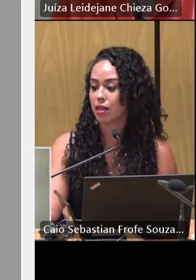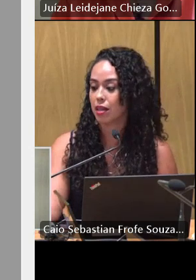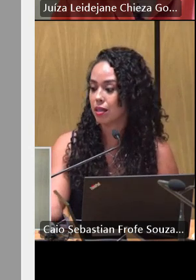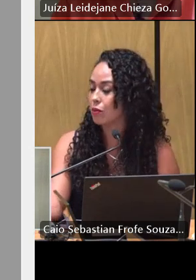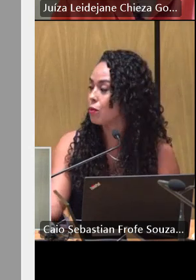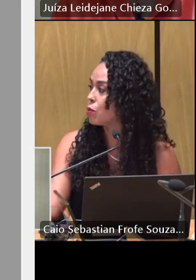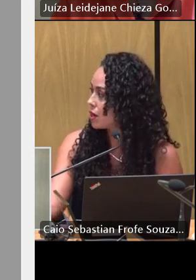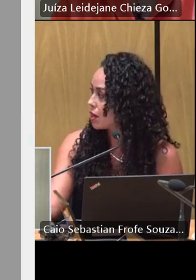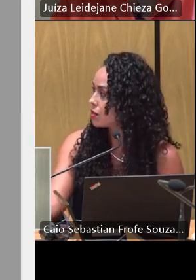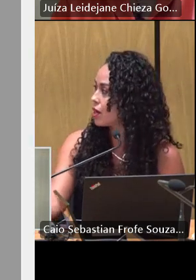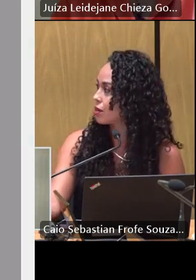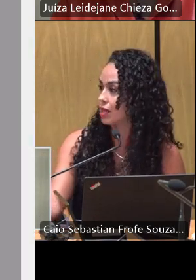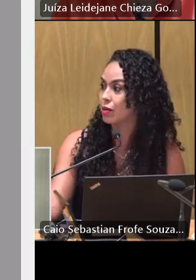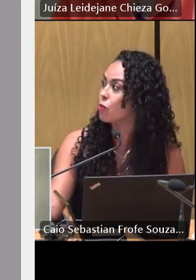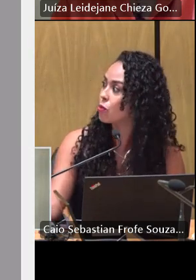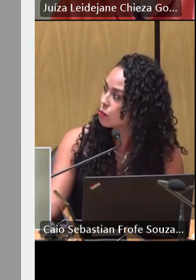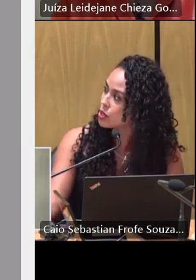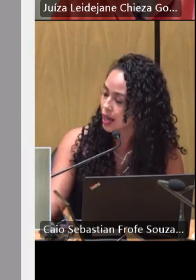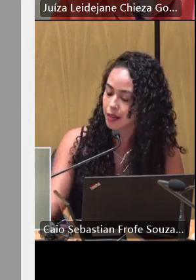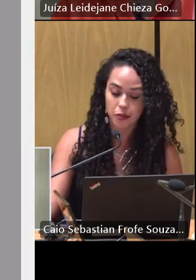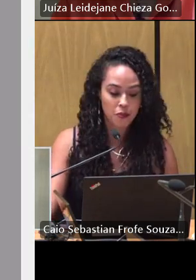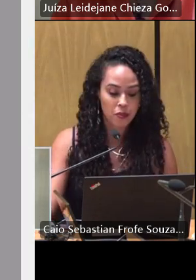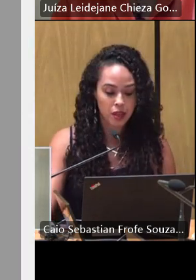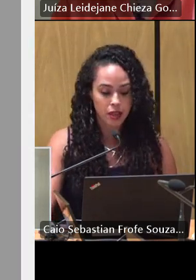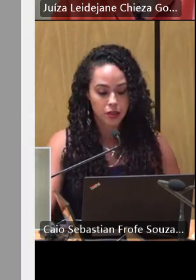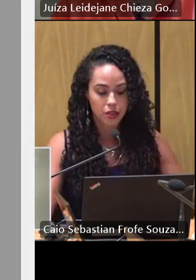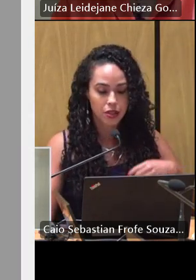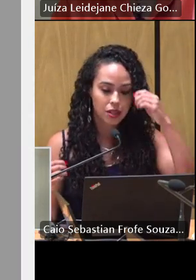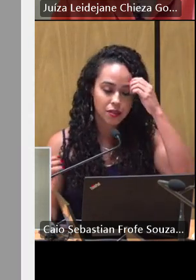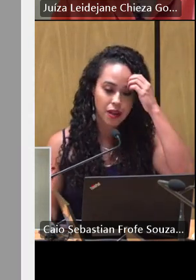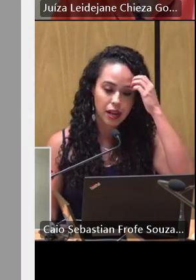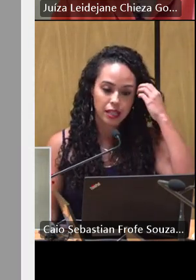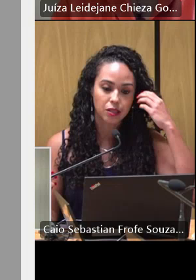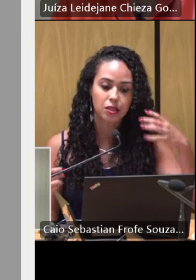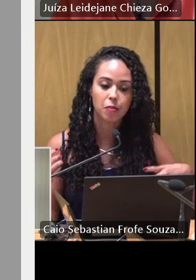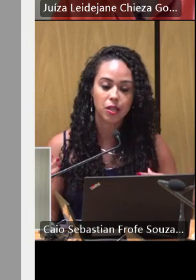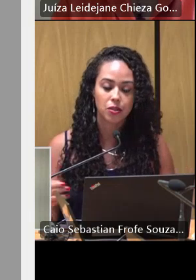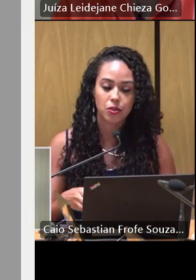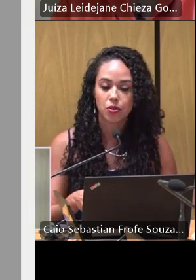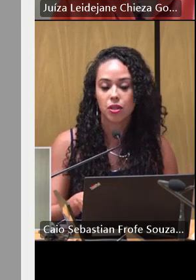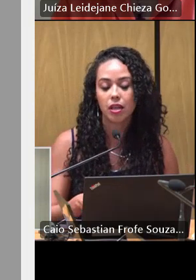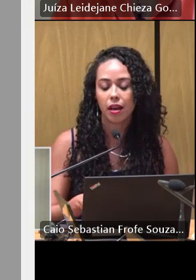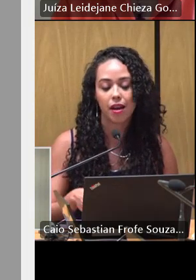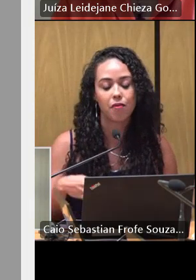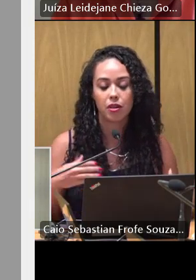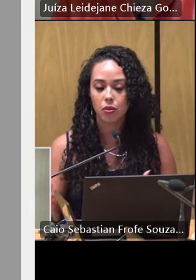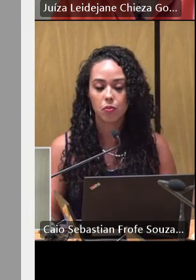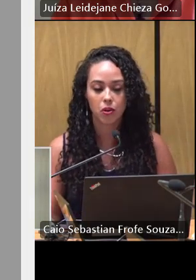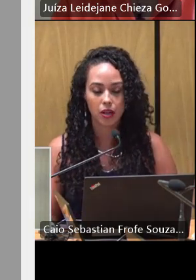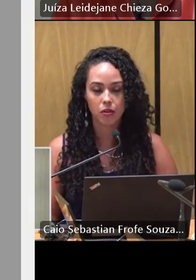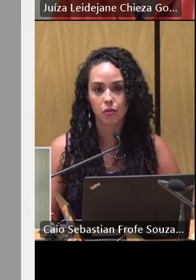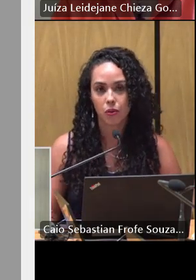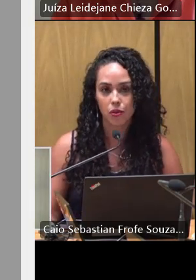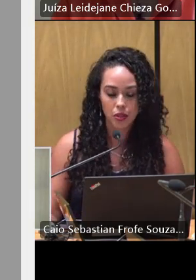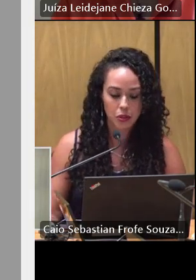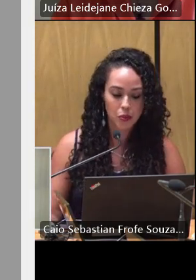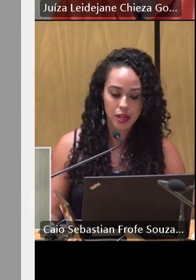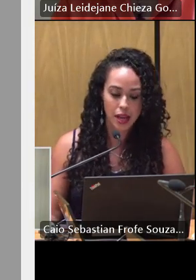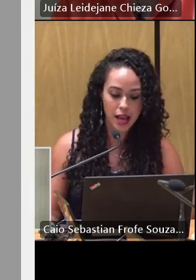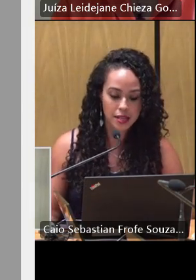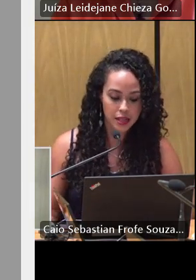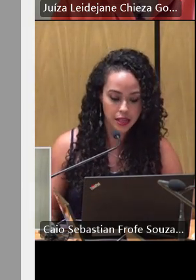não era tratado como humano não era tratado como um objeto Então a gente vai justamente discutir refletir um pouquinho hoje